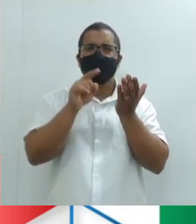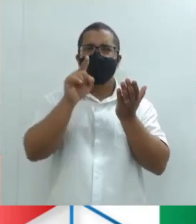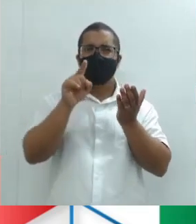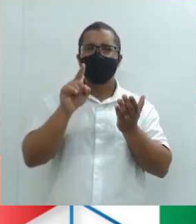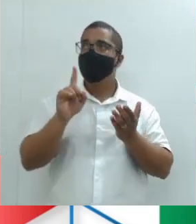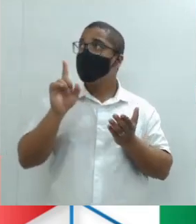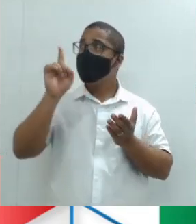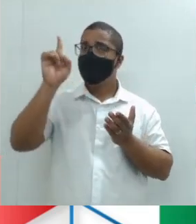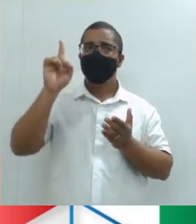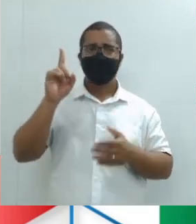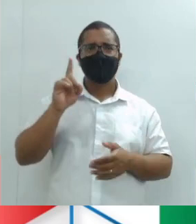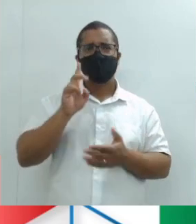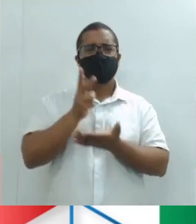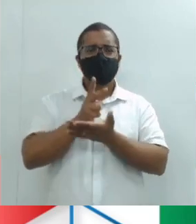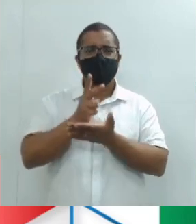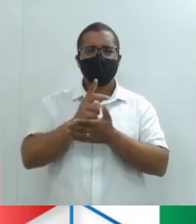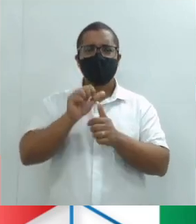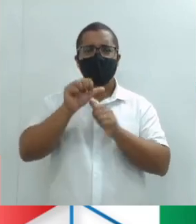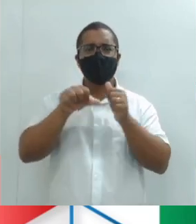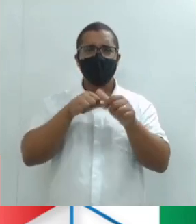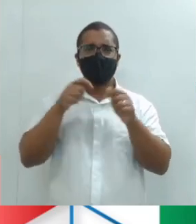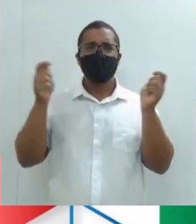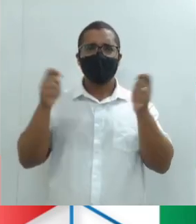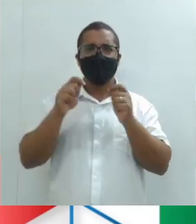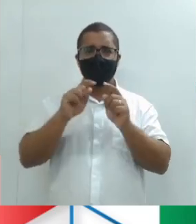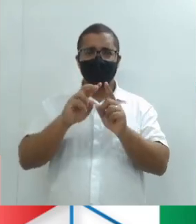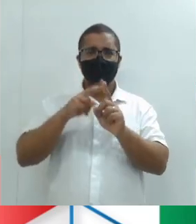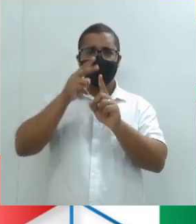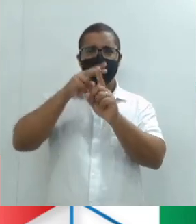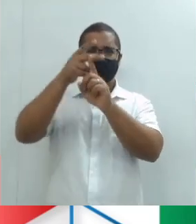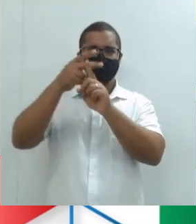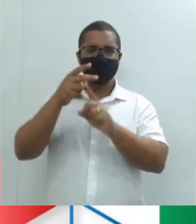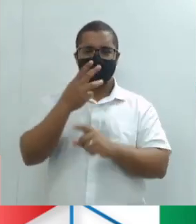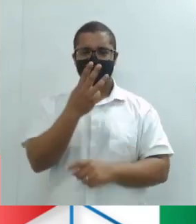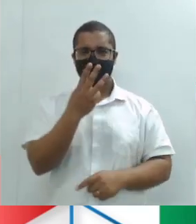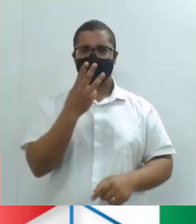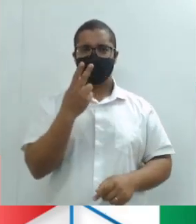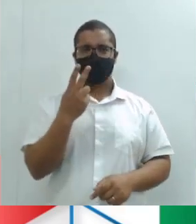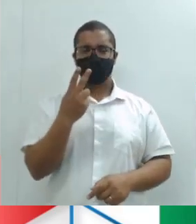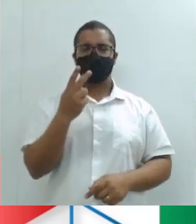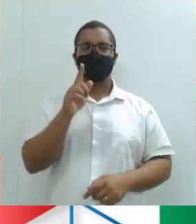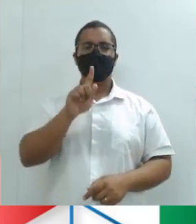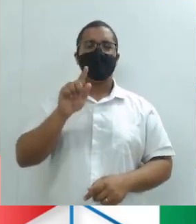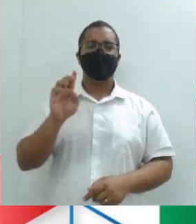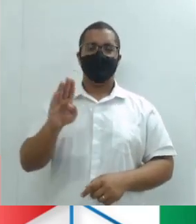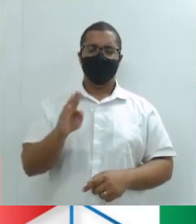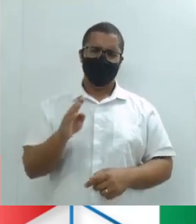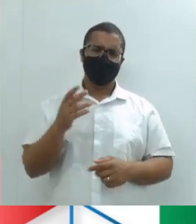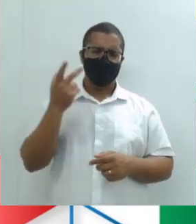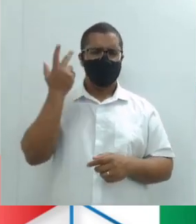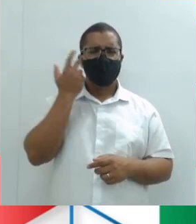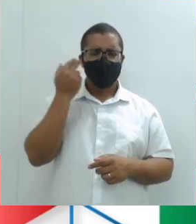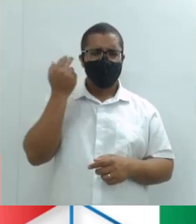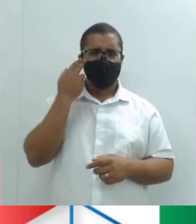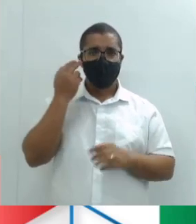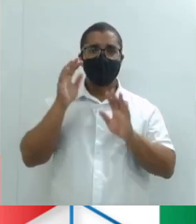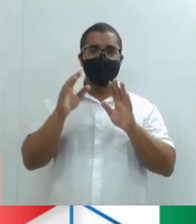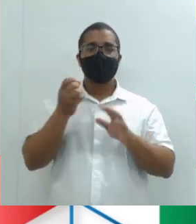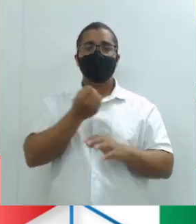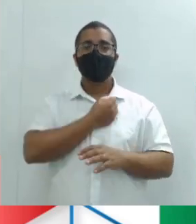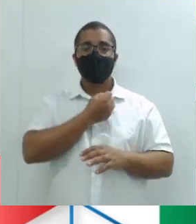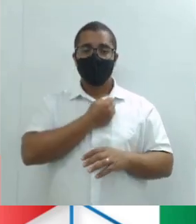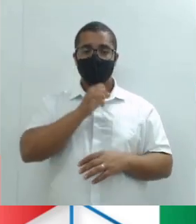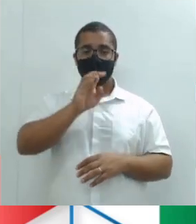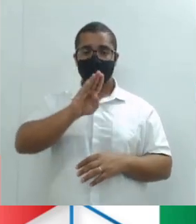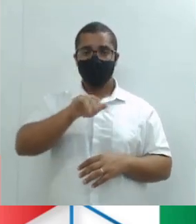troca com maior capacidade, 32 GB. Isso é comum. Aí, como é medido em bytes,